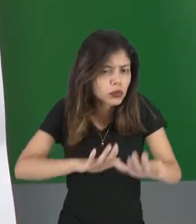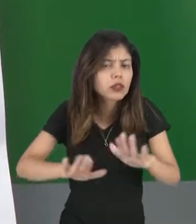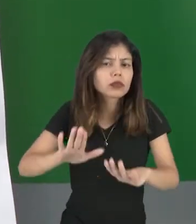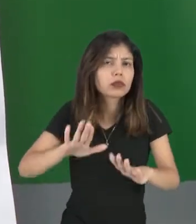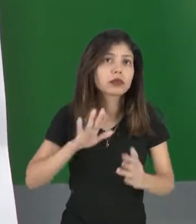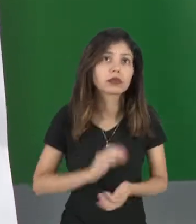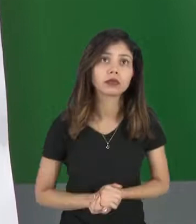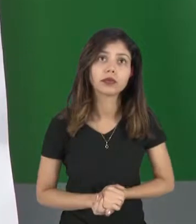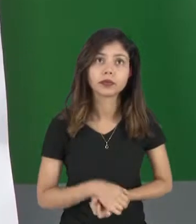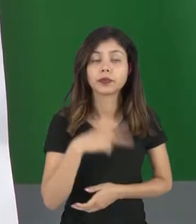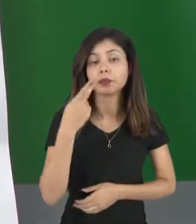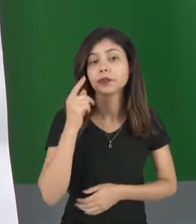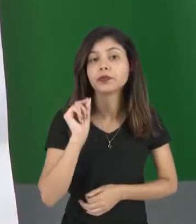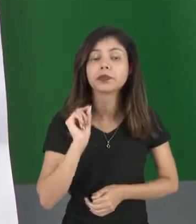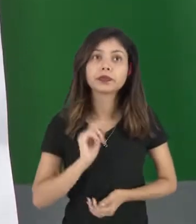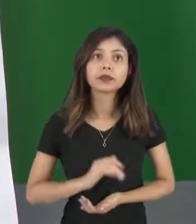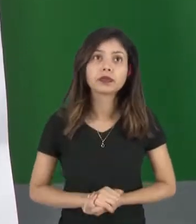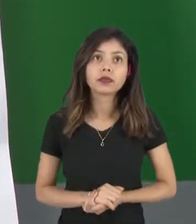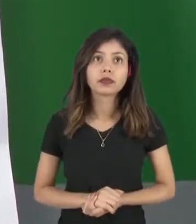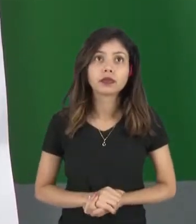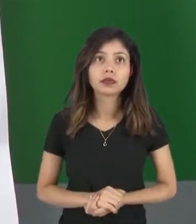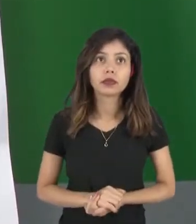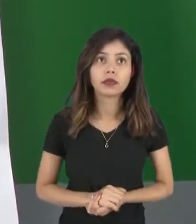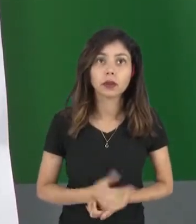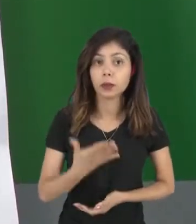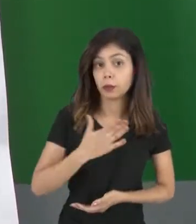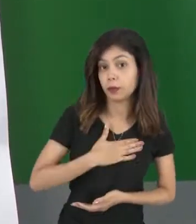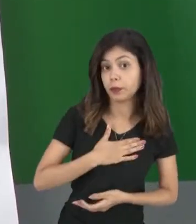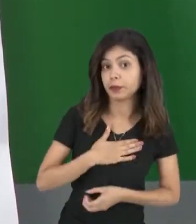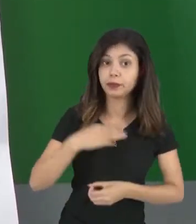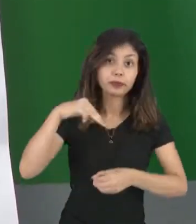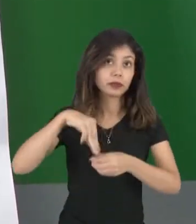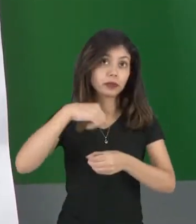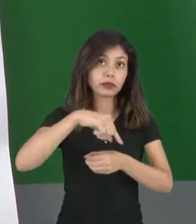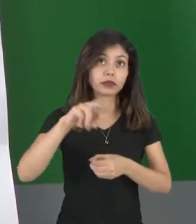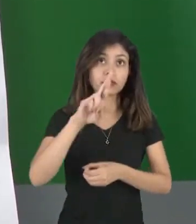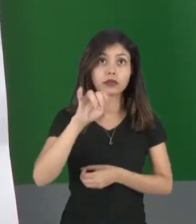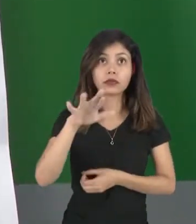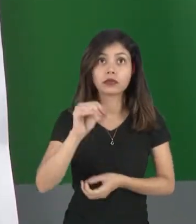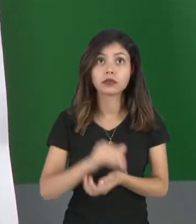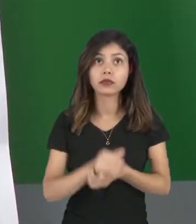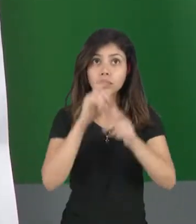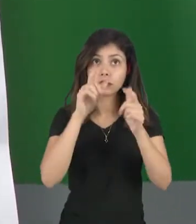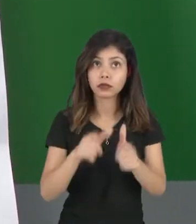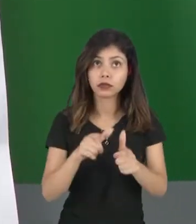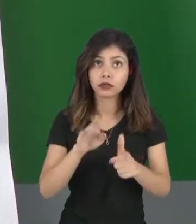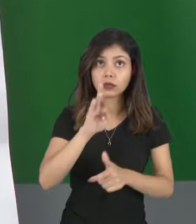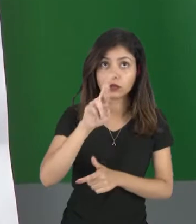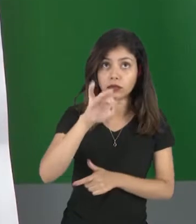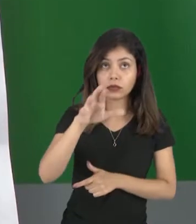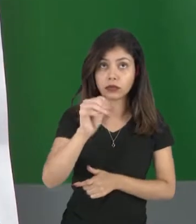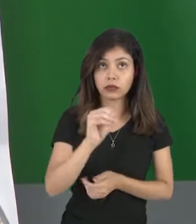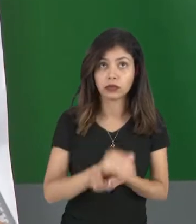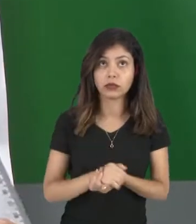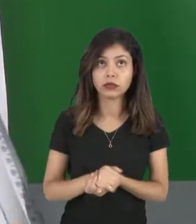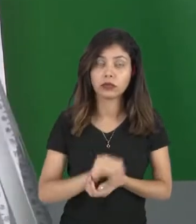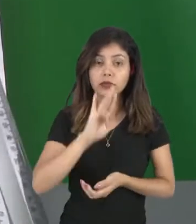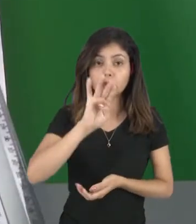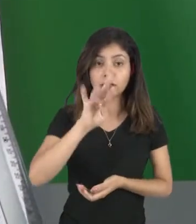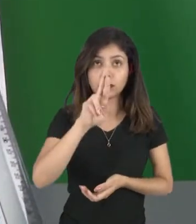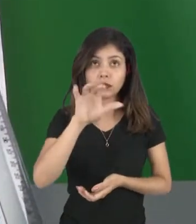Aí fala o seguinte, ó. Meu município, Remígio, está localizado no Brechó Baiano e